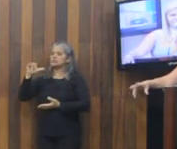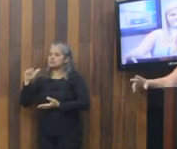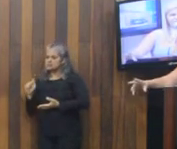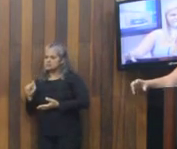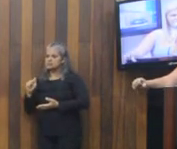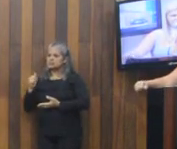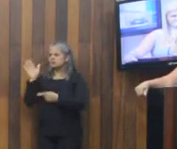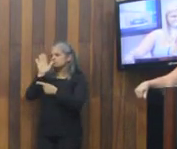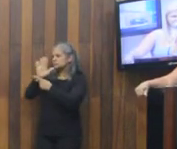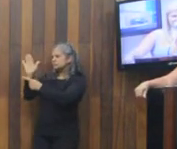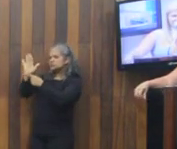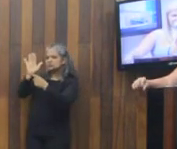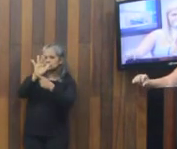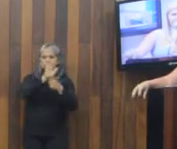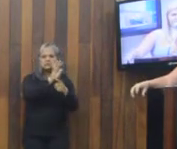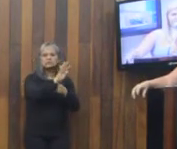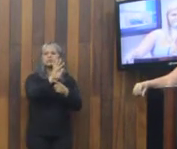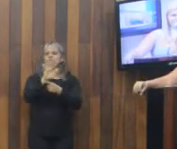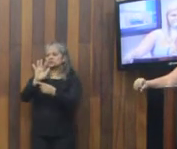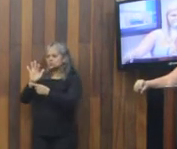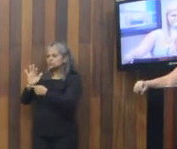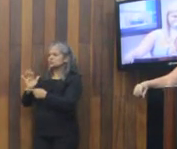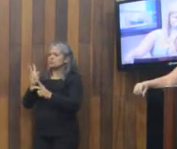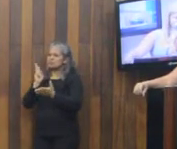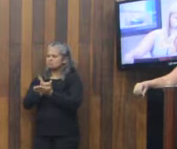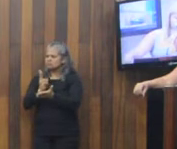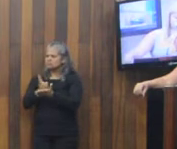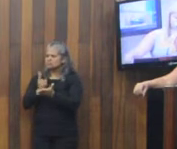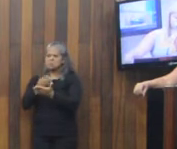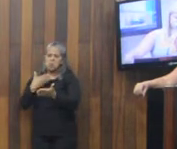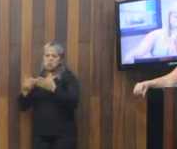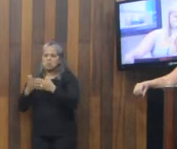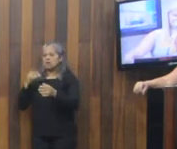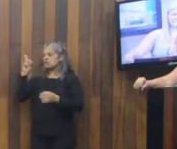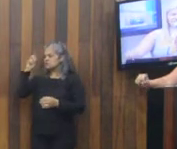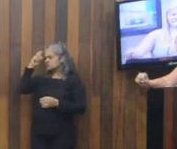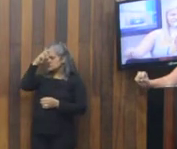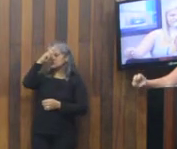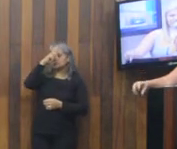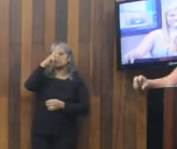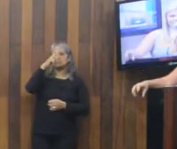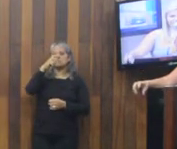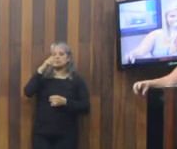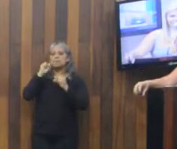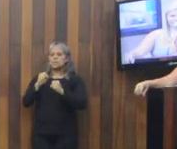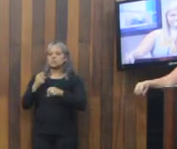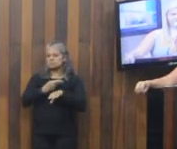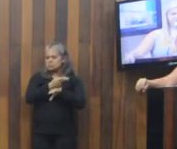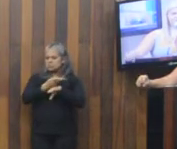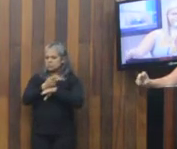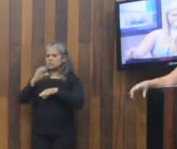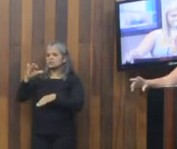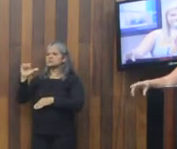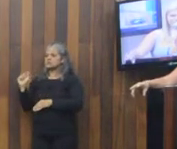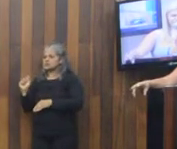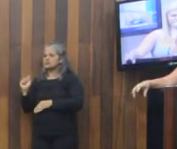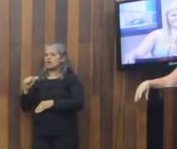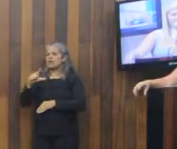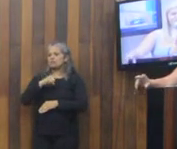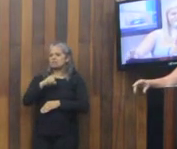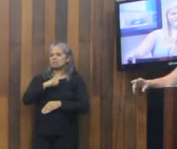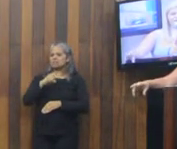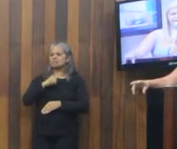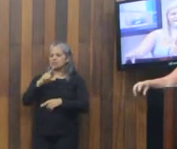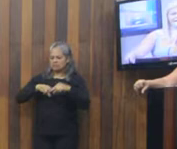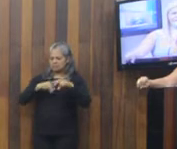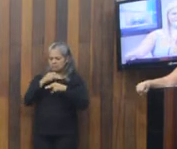assessoria totalmente diferenciada. Com todas as dificuldades que a gente tem enfrentado na CIA, a gente tem ferramentas importantíssimas que